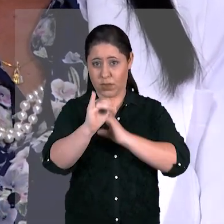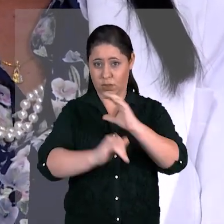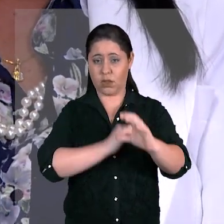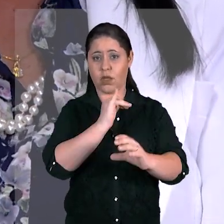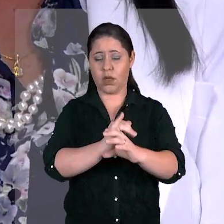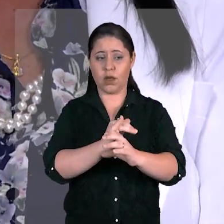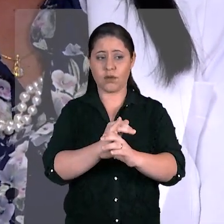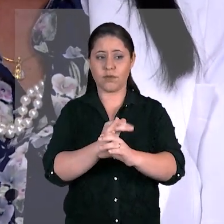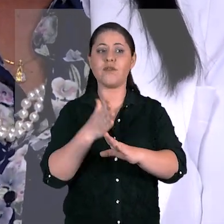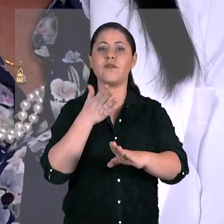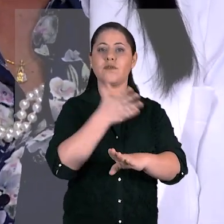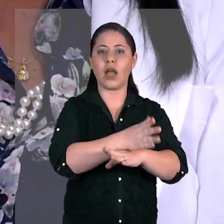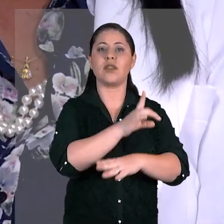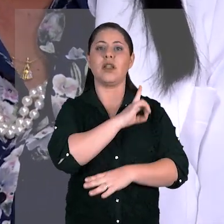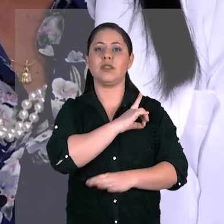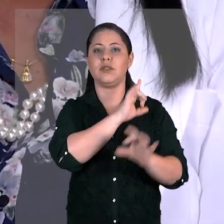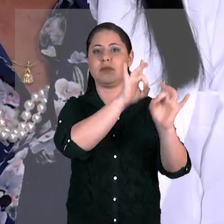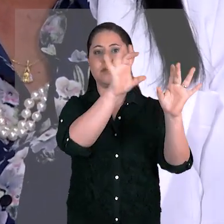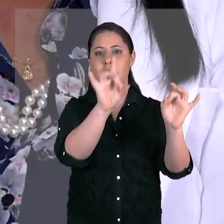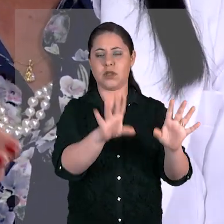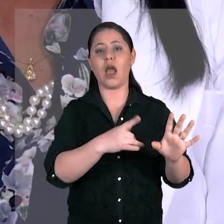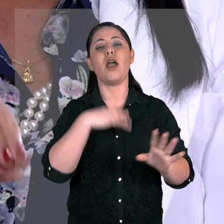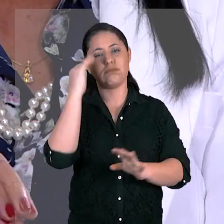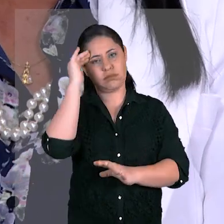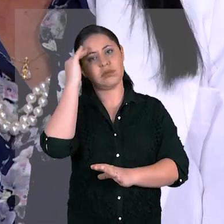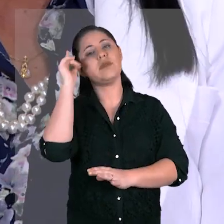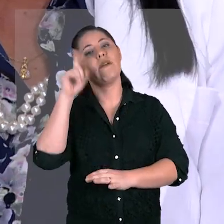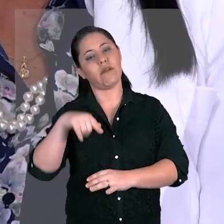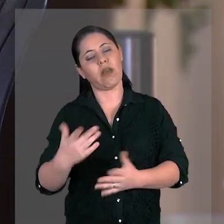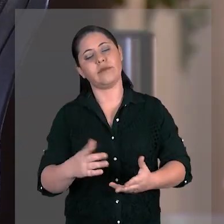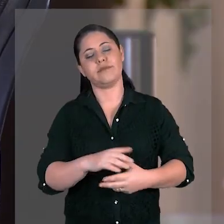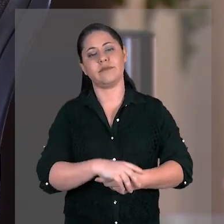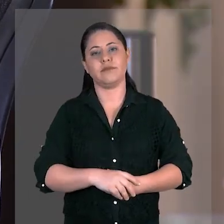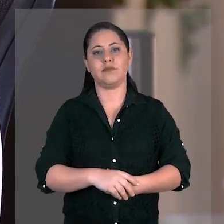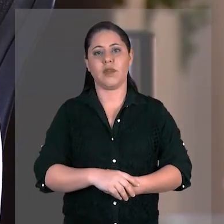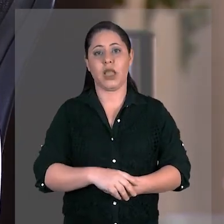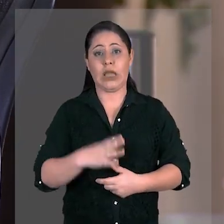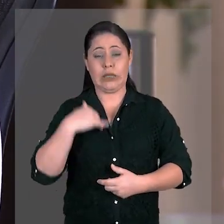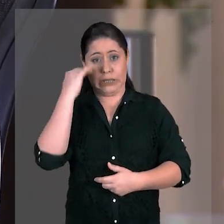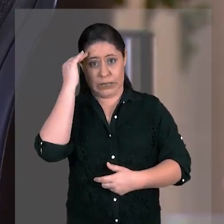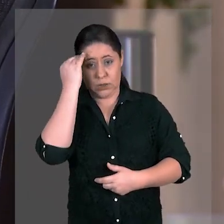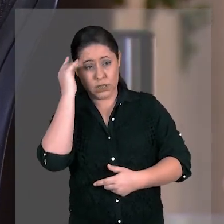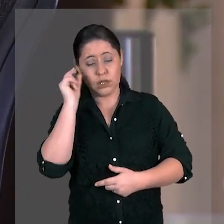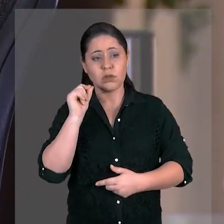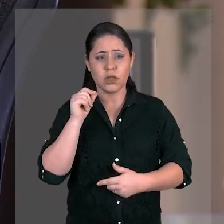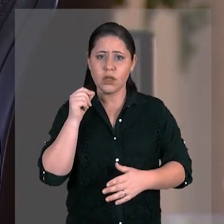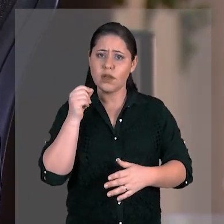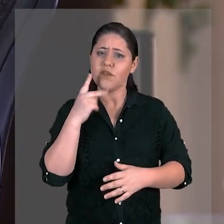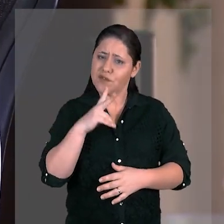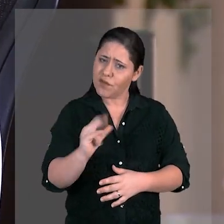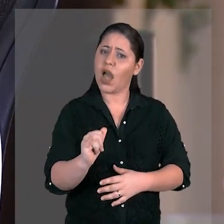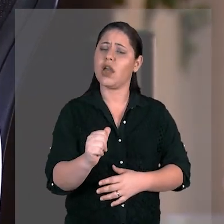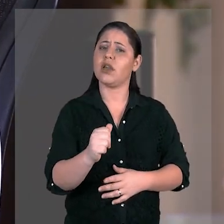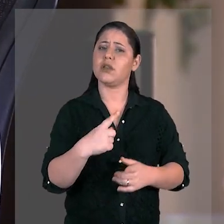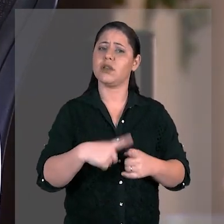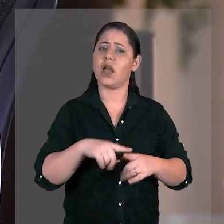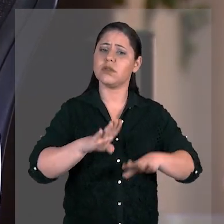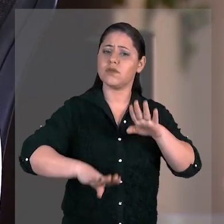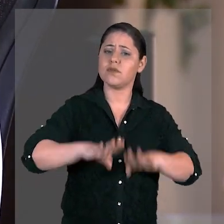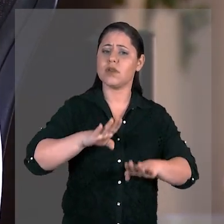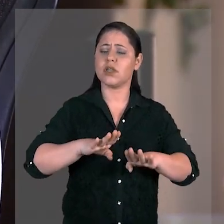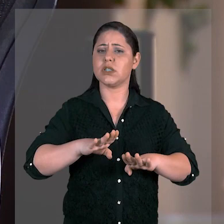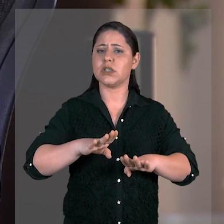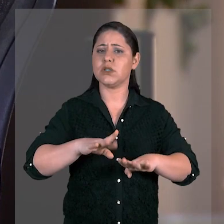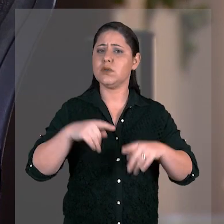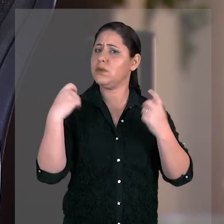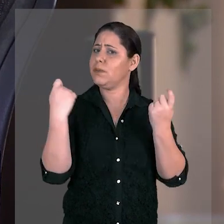delegacia especializada? Vai, eu entendo que vai. E aí vai ser, na maioria das situações,